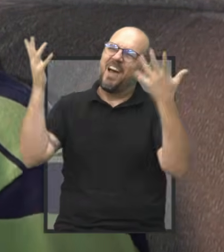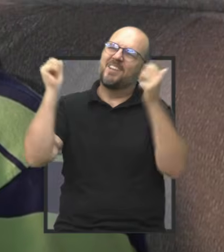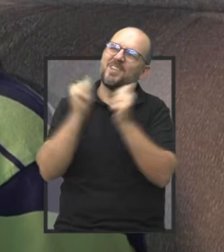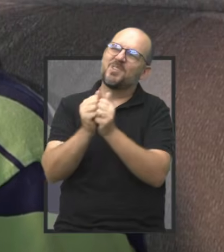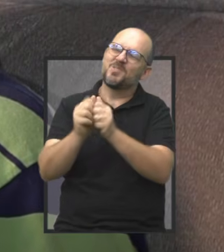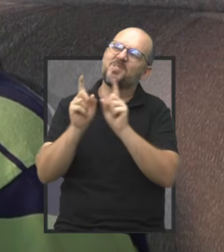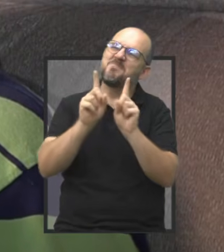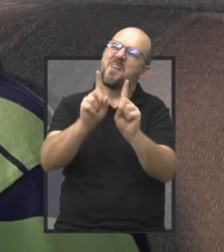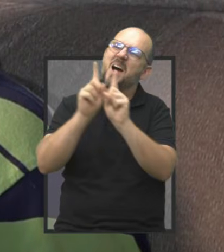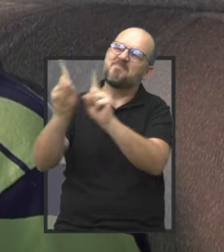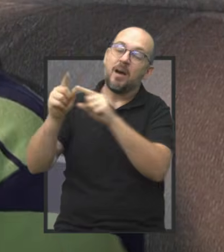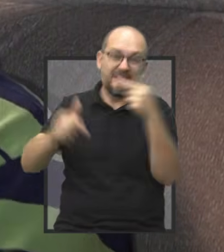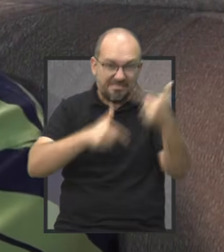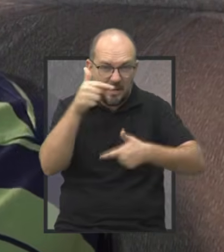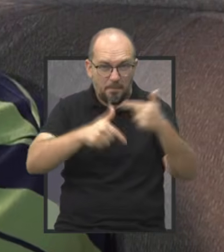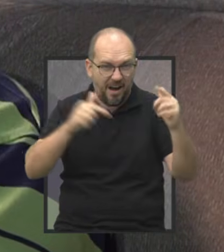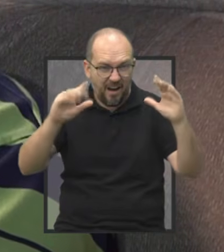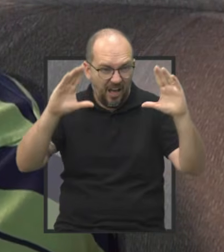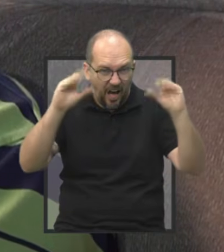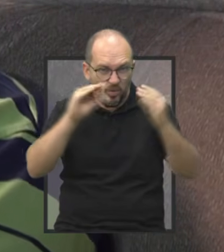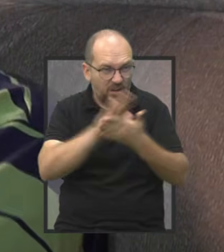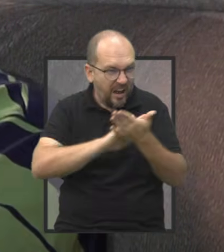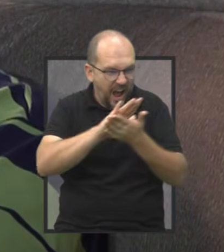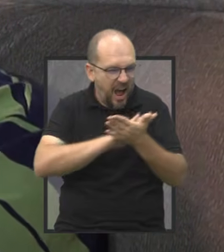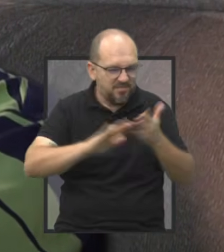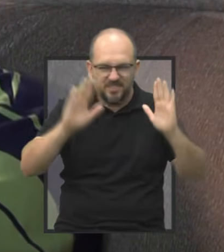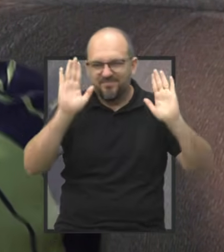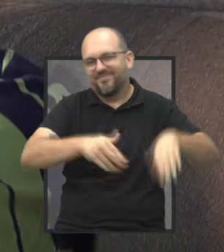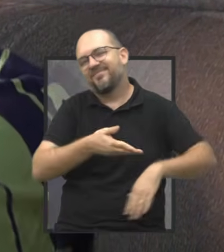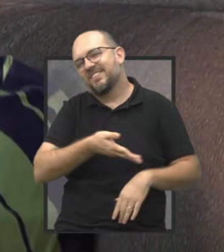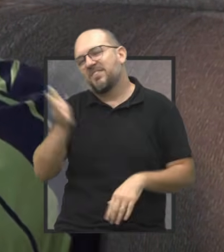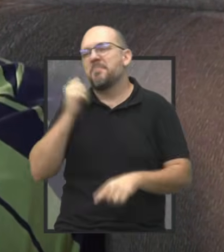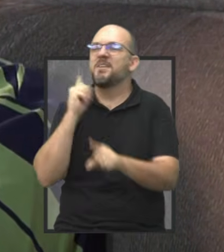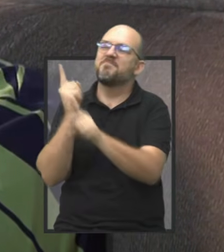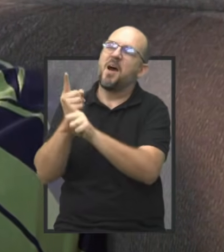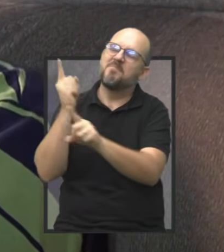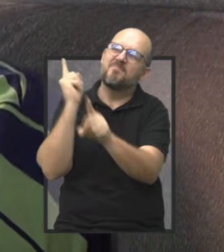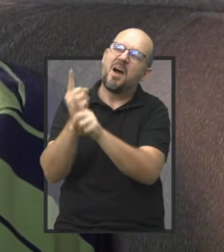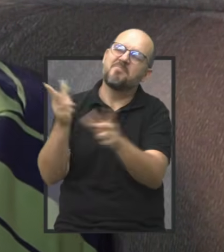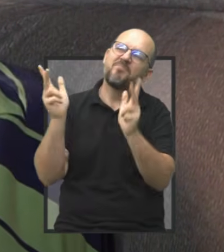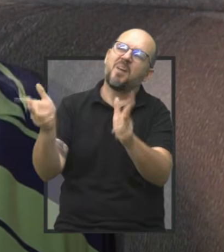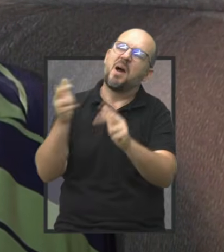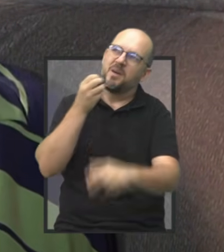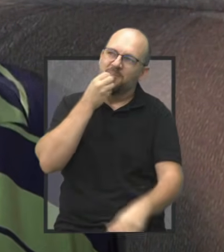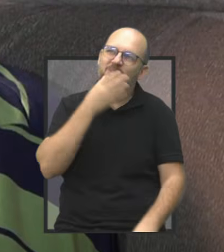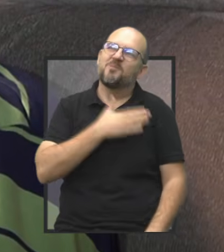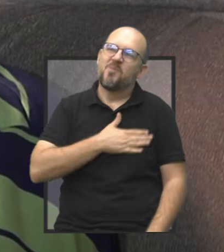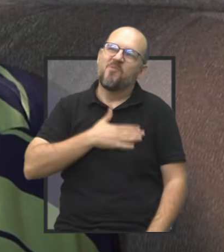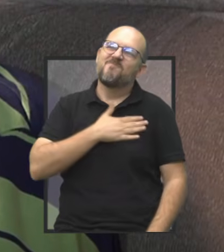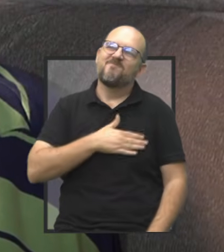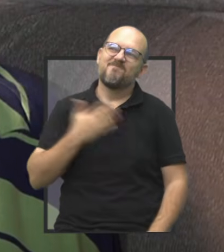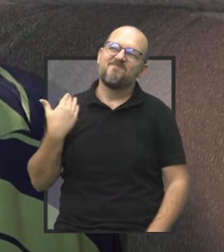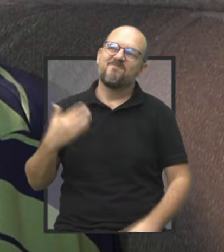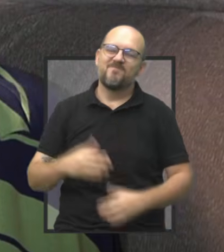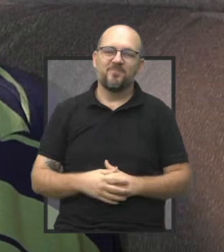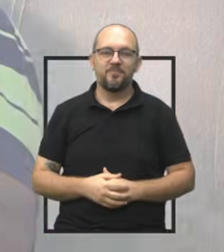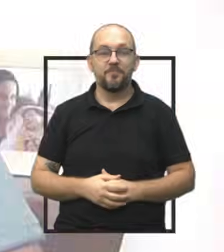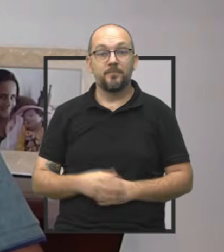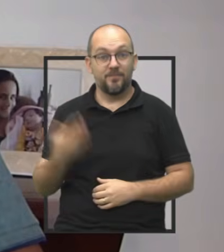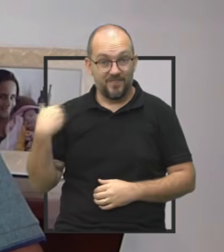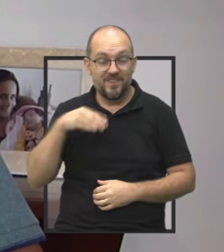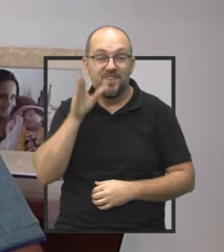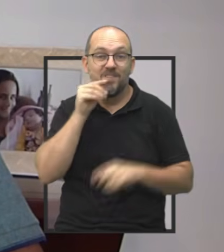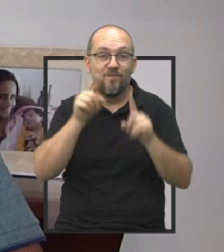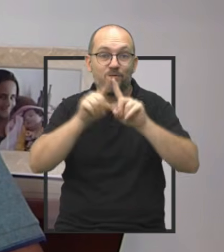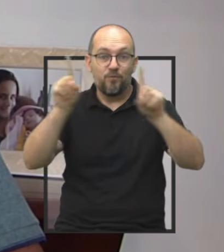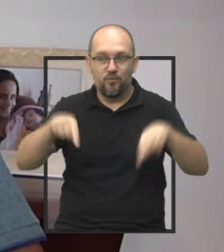aí, não ia. Acabava o serviço de noite, se encontrava aí. Foi muito bom. E